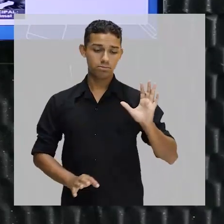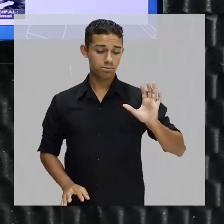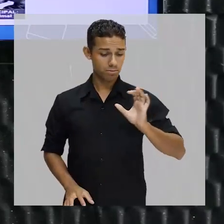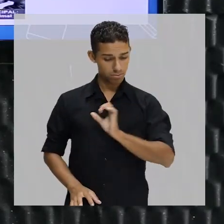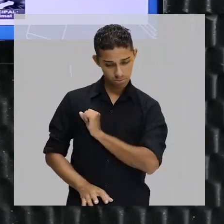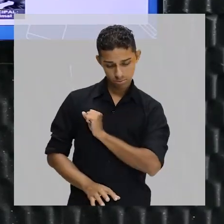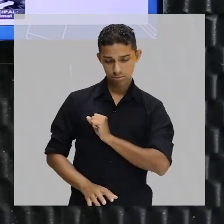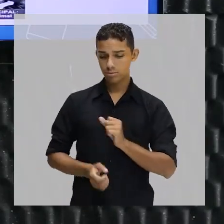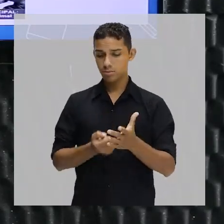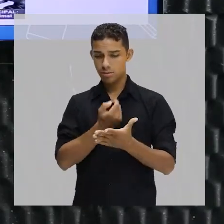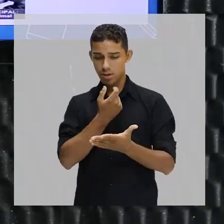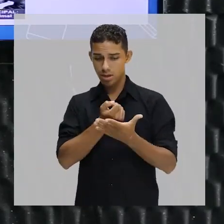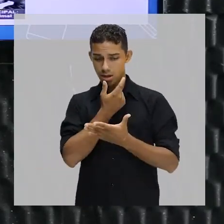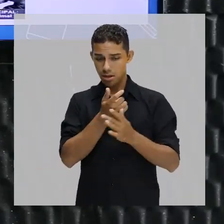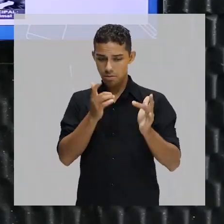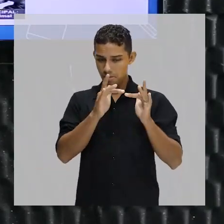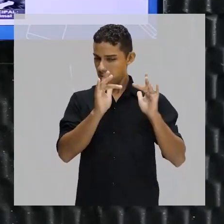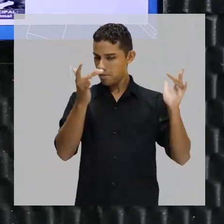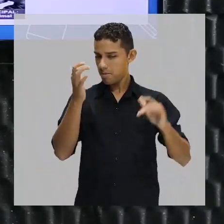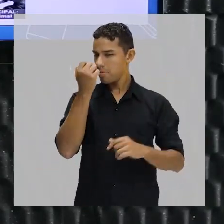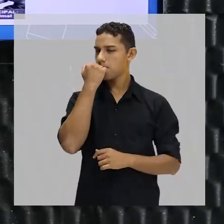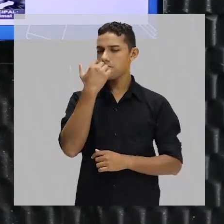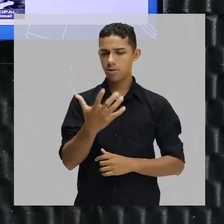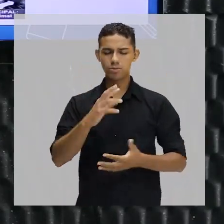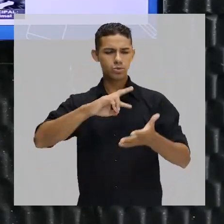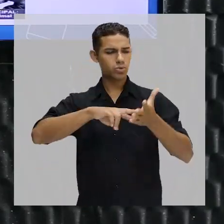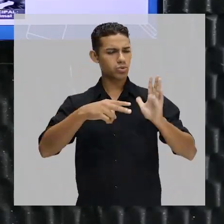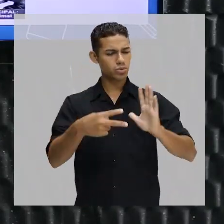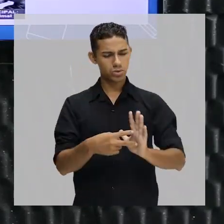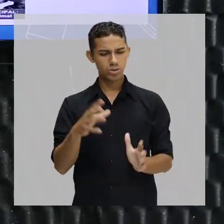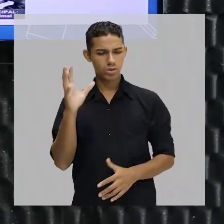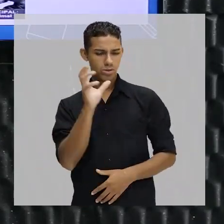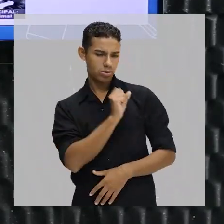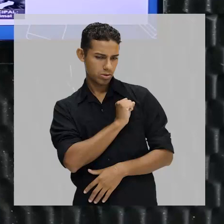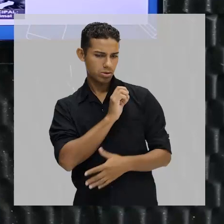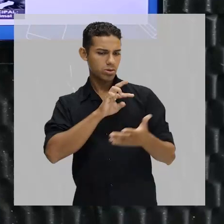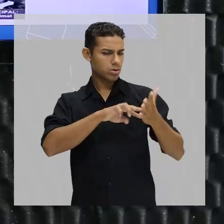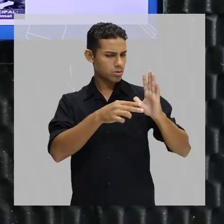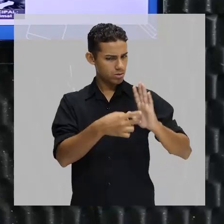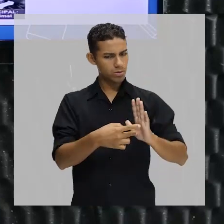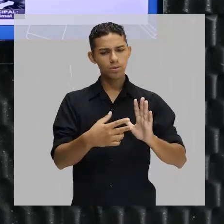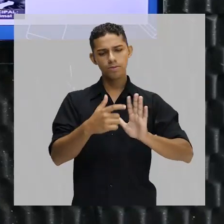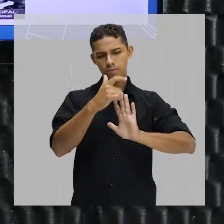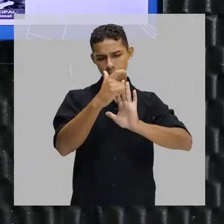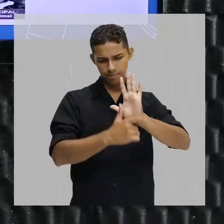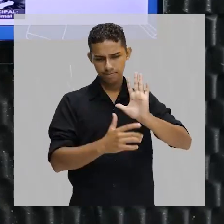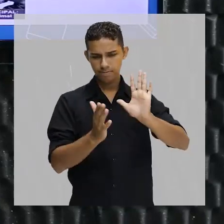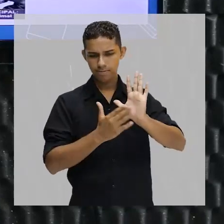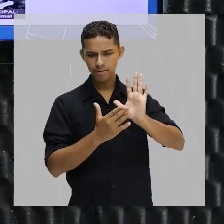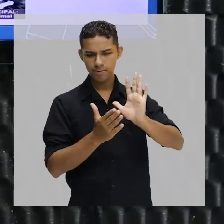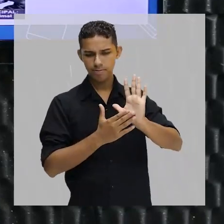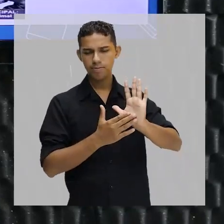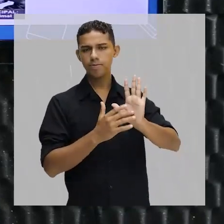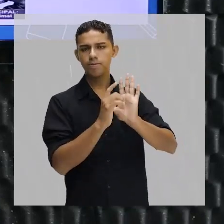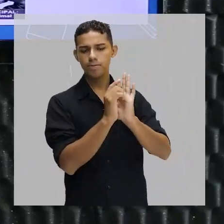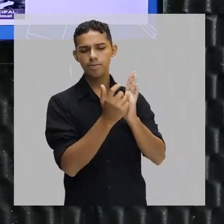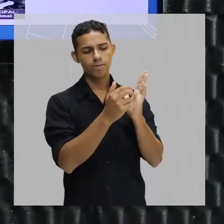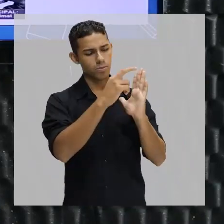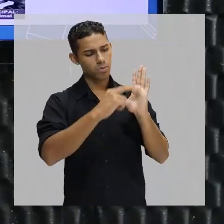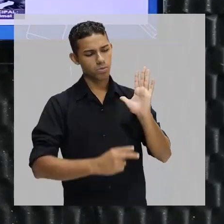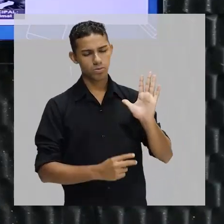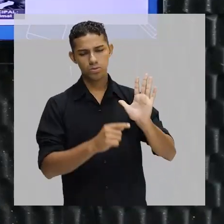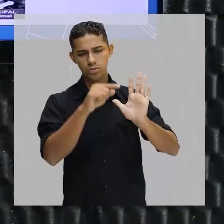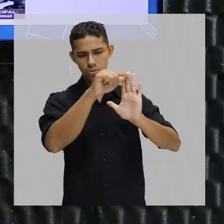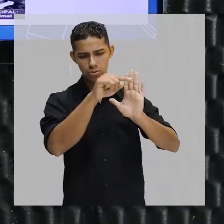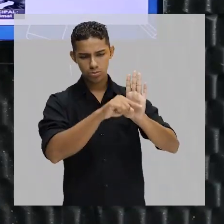remédio milagroso, ele vem ali, né, com significado de amor, e vem como se fosse uma bula, dando as orientações sobre